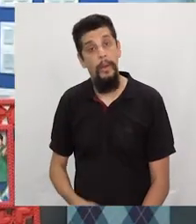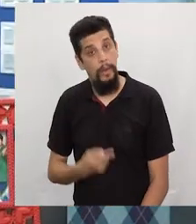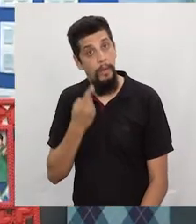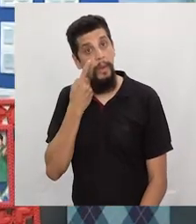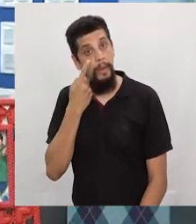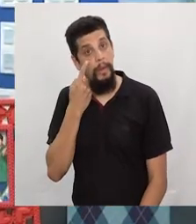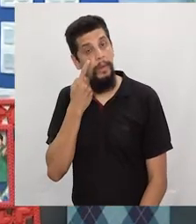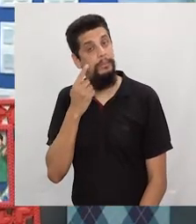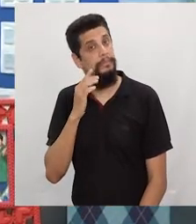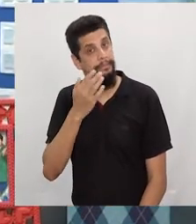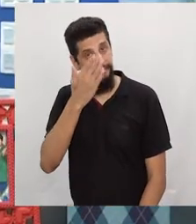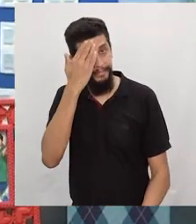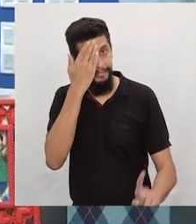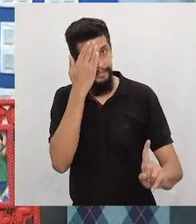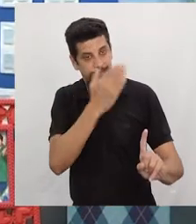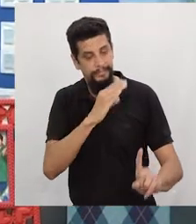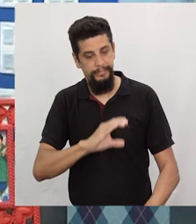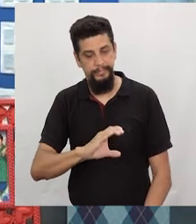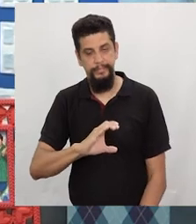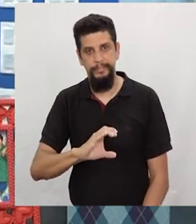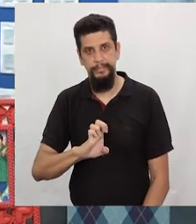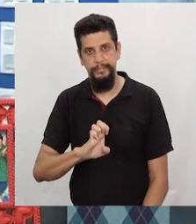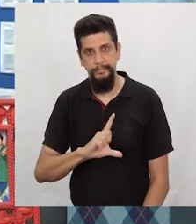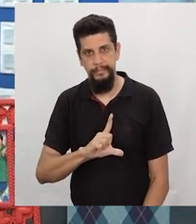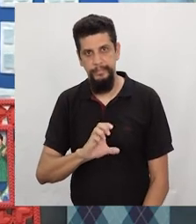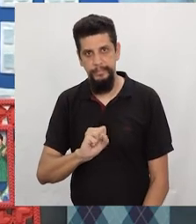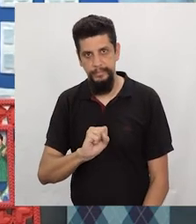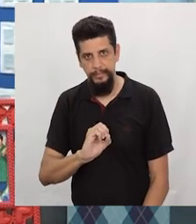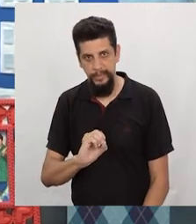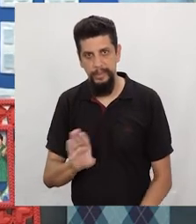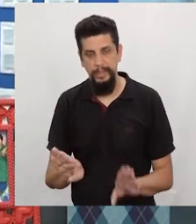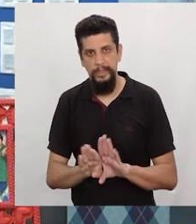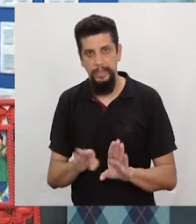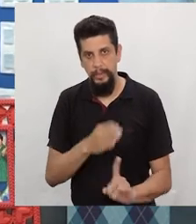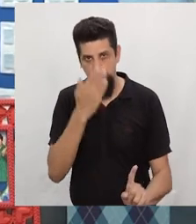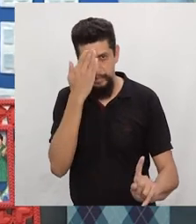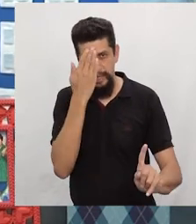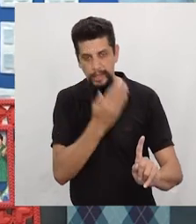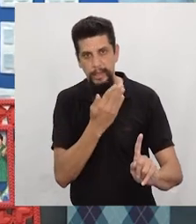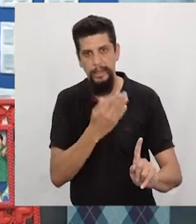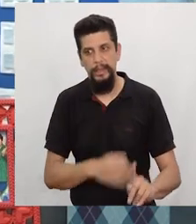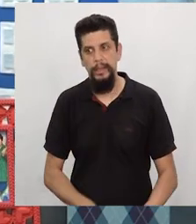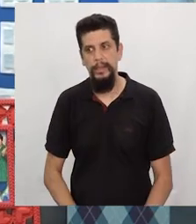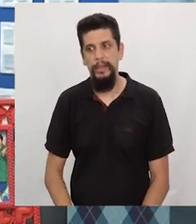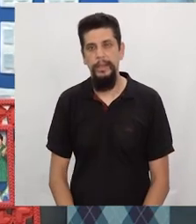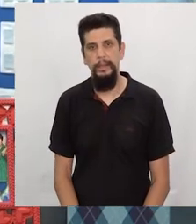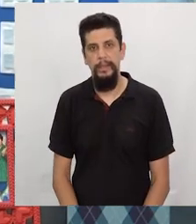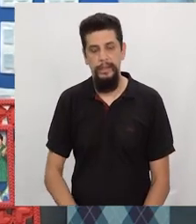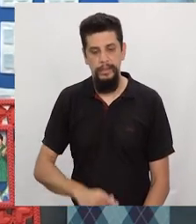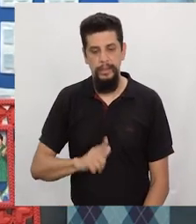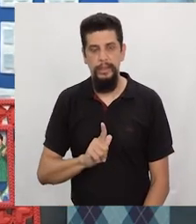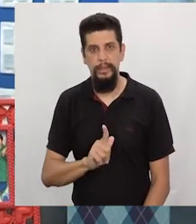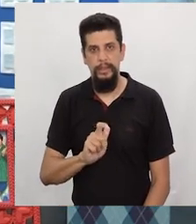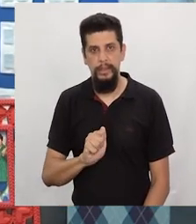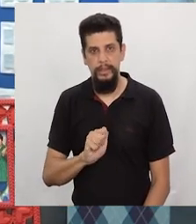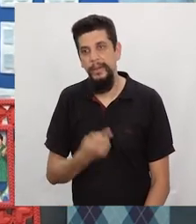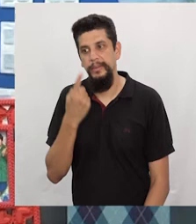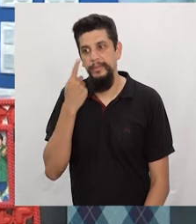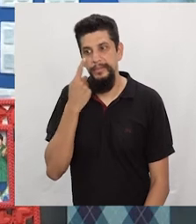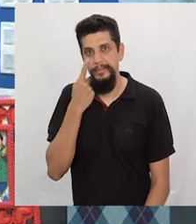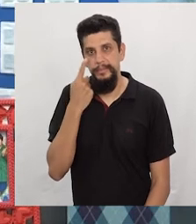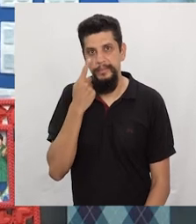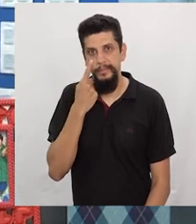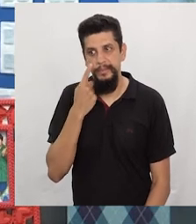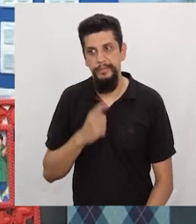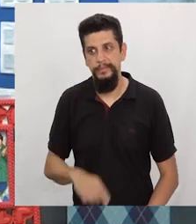só, muito obrigada, Celso Garcia. E muito obrigada também ao Gael. E olha